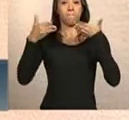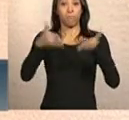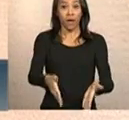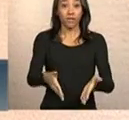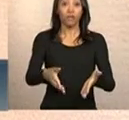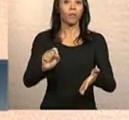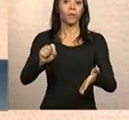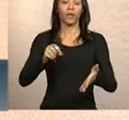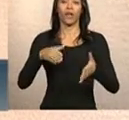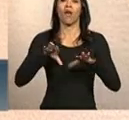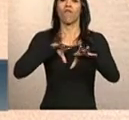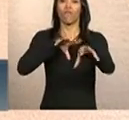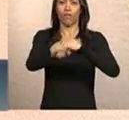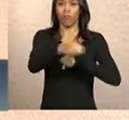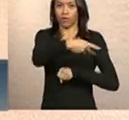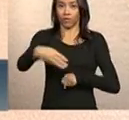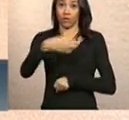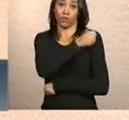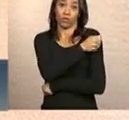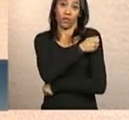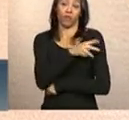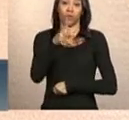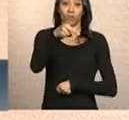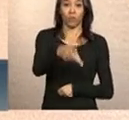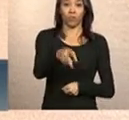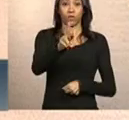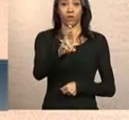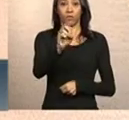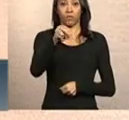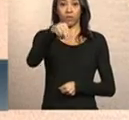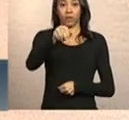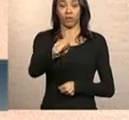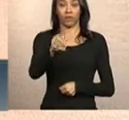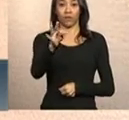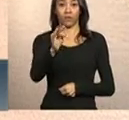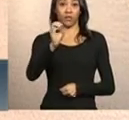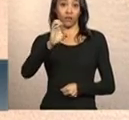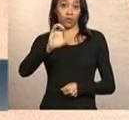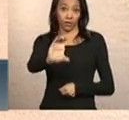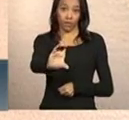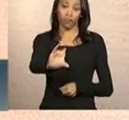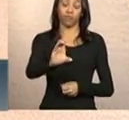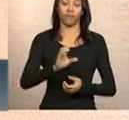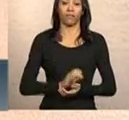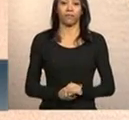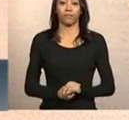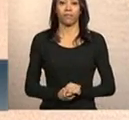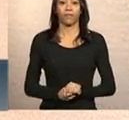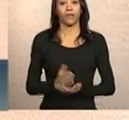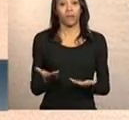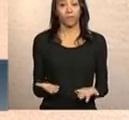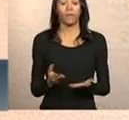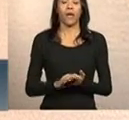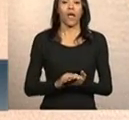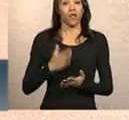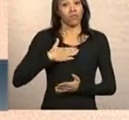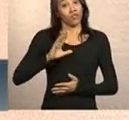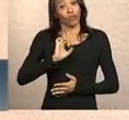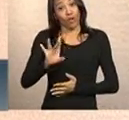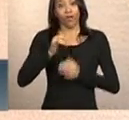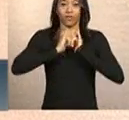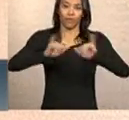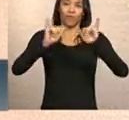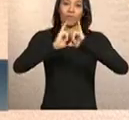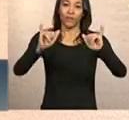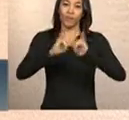cerimônia de formatura de alunos do Pronatec, o Programa Nacional de Acesso ao Ensino Técnico e Emprego. Bom, Malu, por enquanto são essas